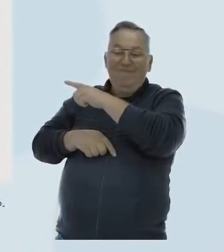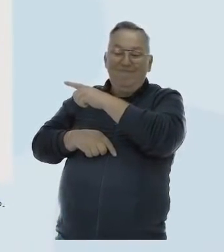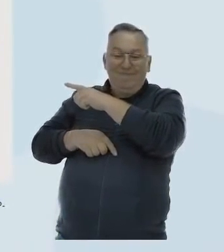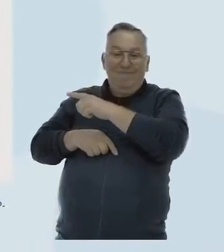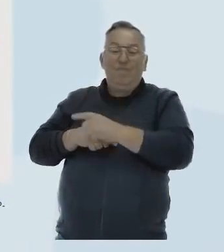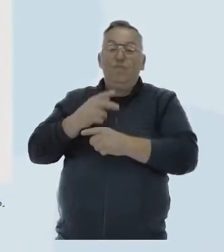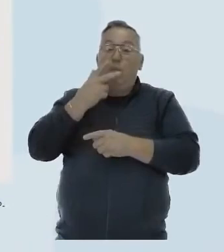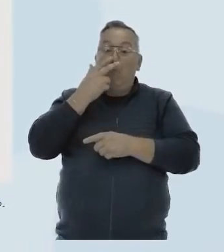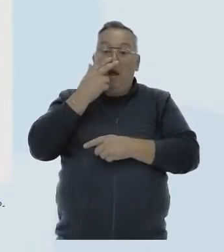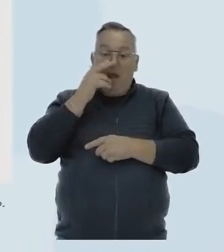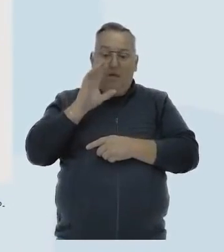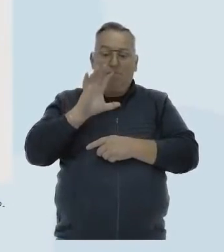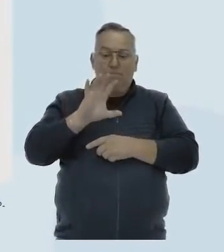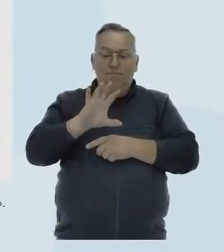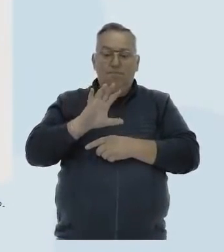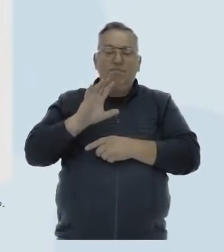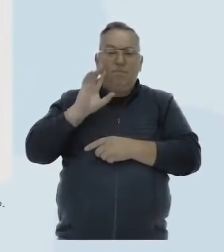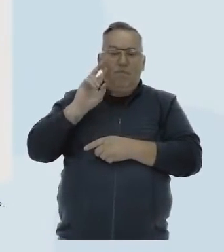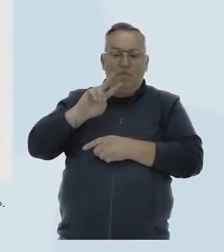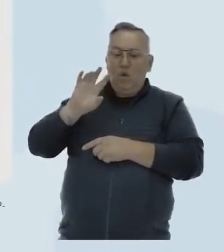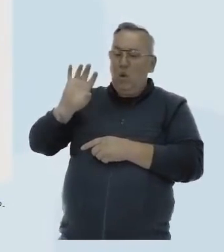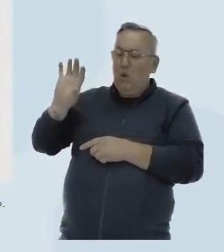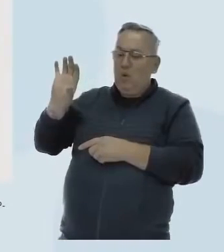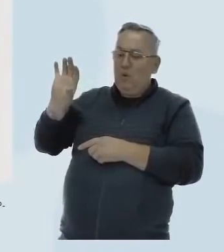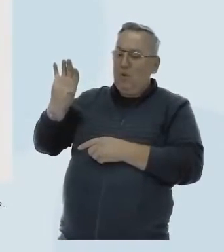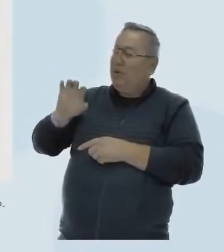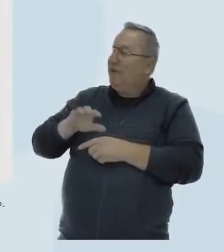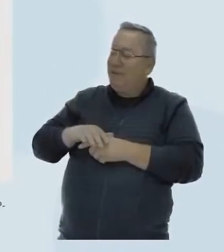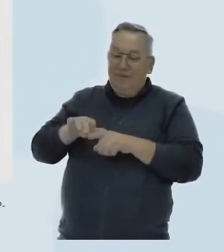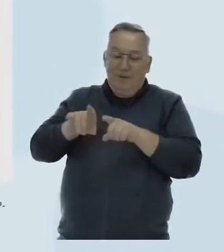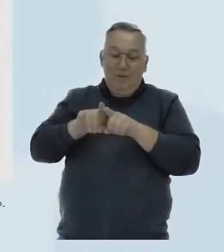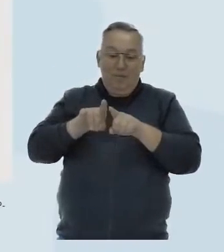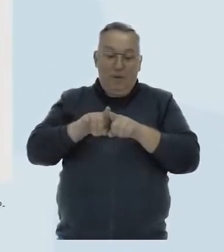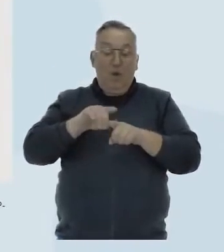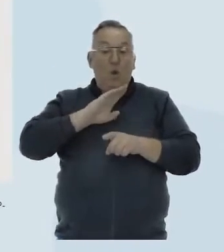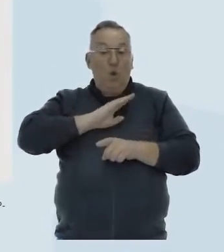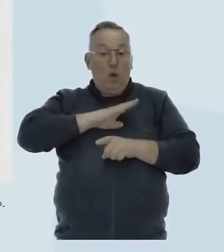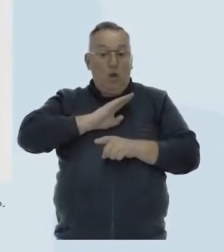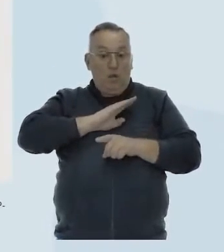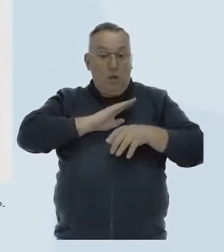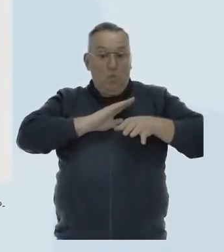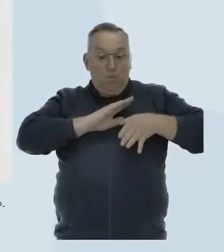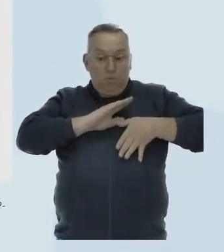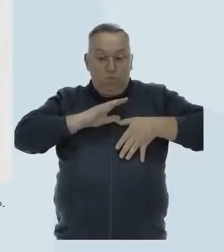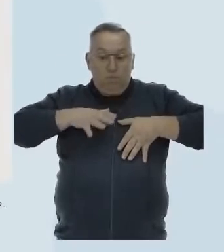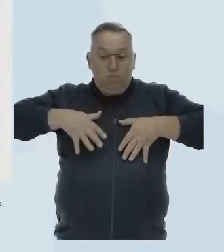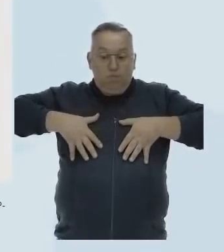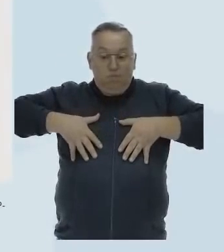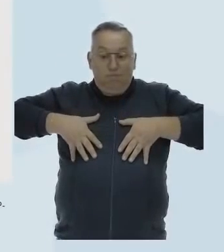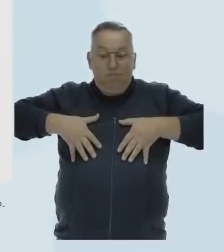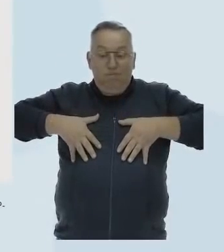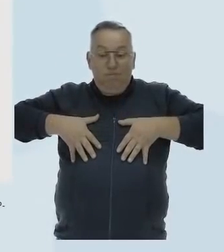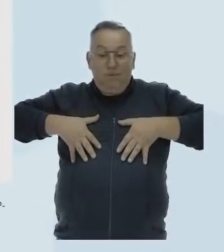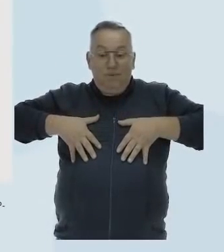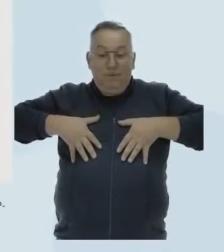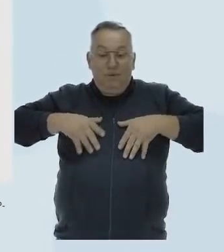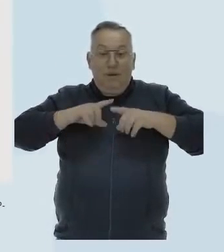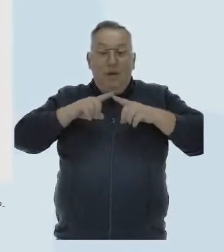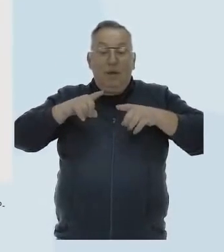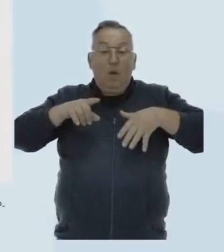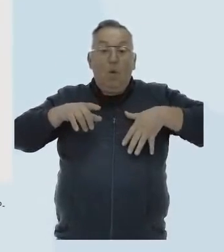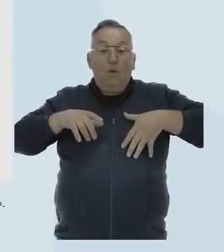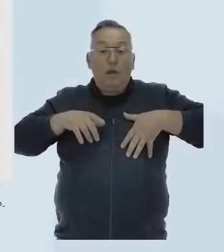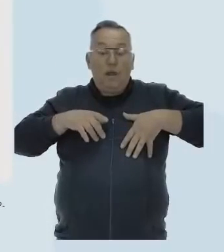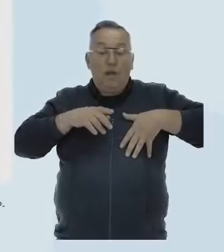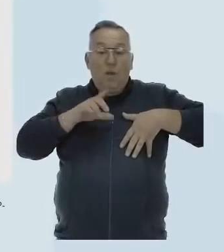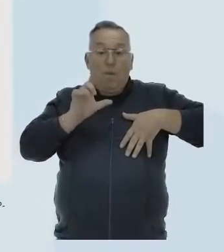assim que o nosso sistema funciona. Você pode ver que o coração está aí entre os dois pulmões. Por isso que normalmente o nosso pulmão esquerdo vai ser um pouquinho menor do